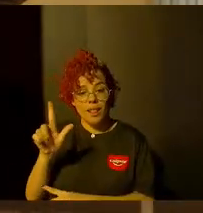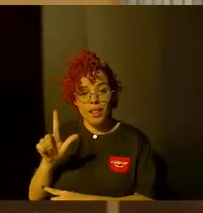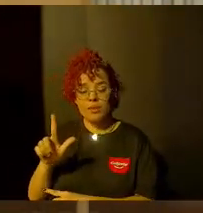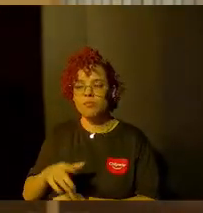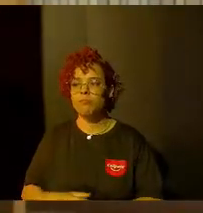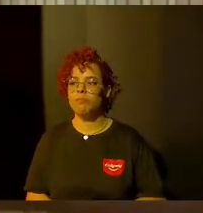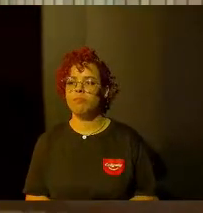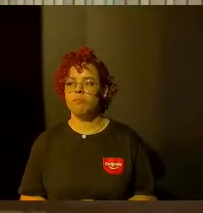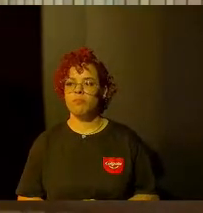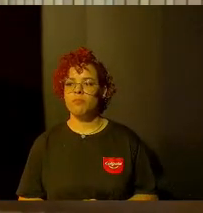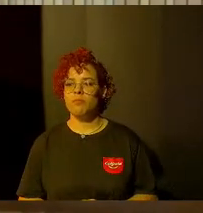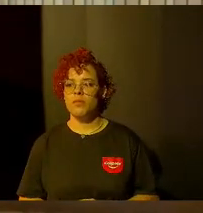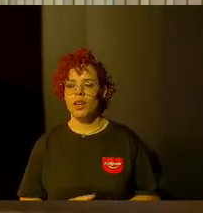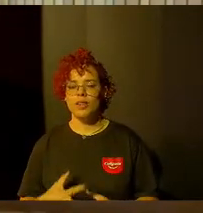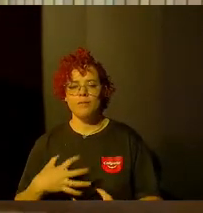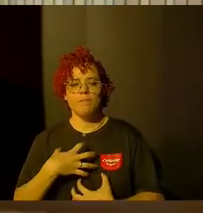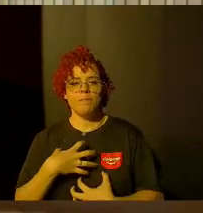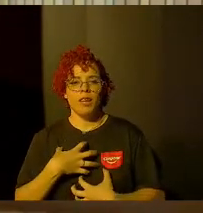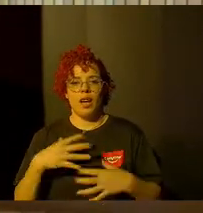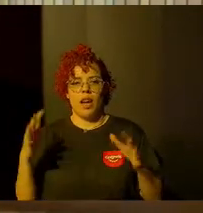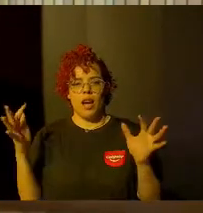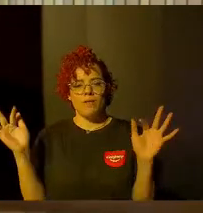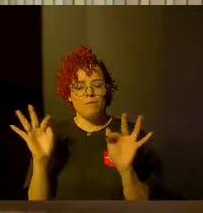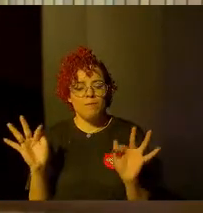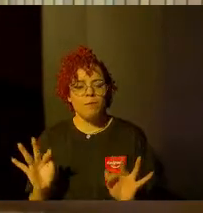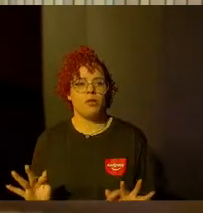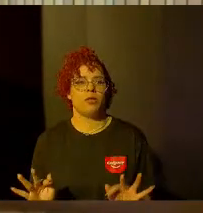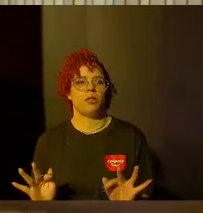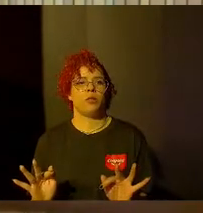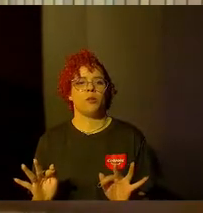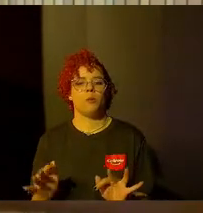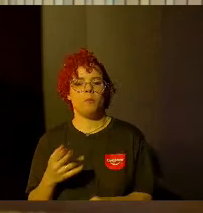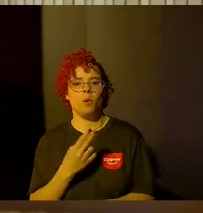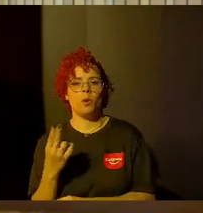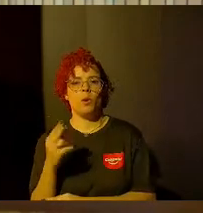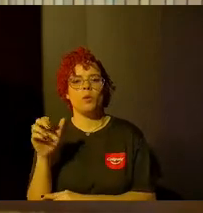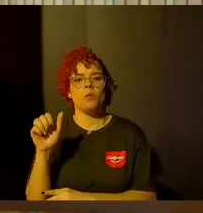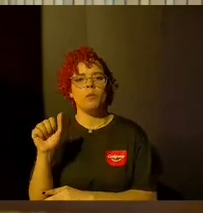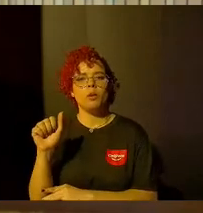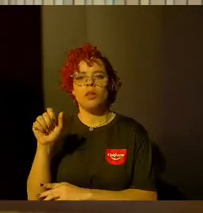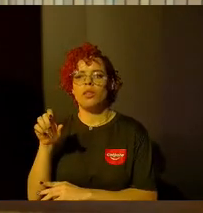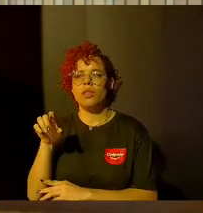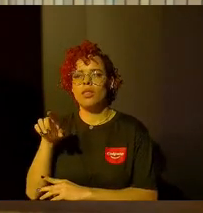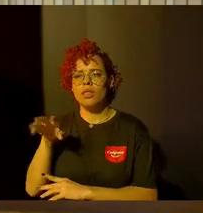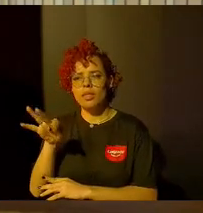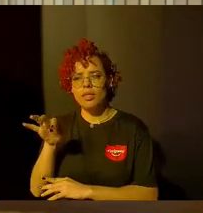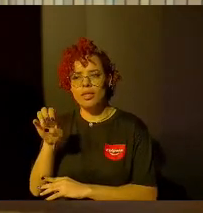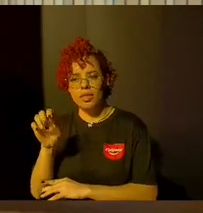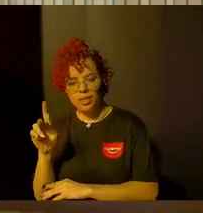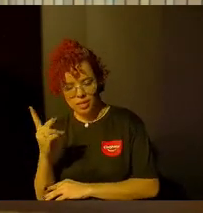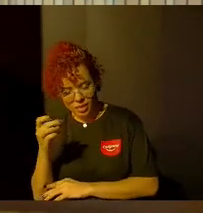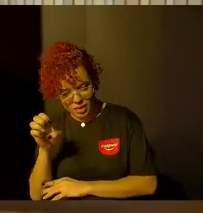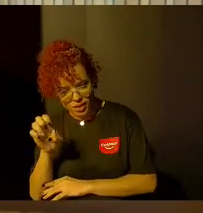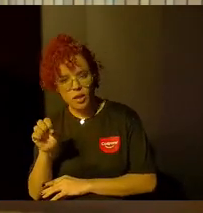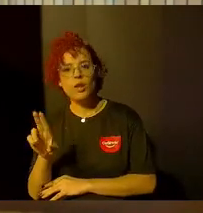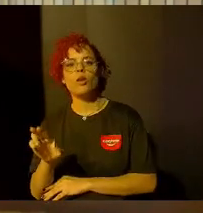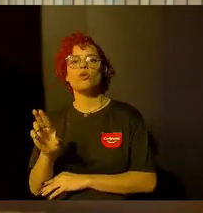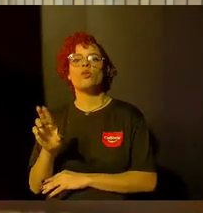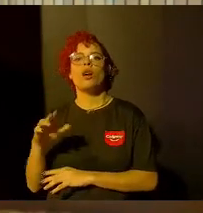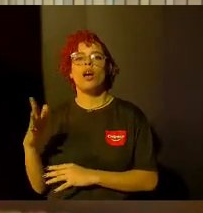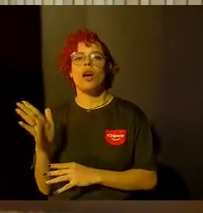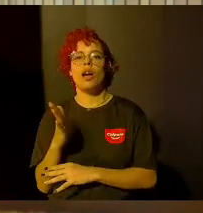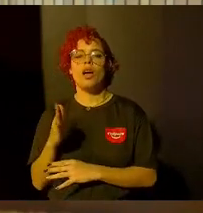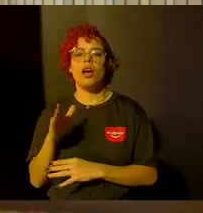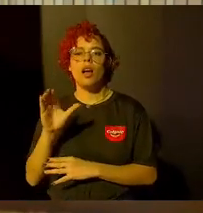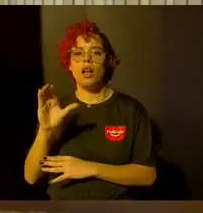uma alegria tá nessa Bienal meu nome é Matheus baldes sou escritores jornalista sou uma das curadoras da Bienal junto com